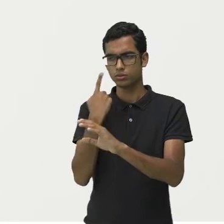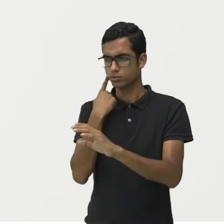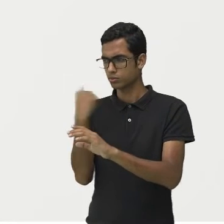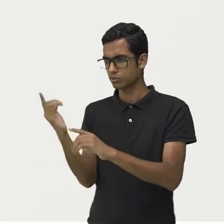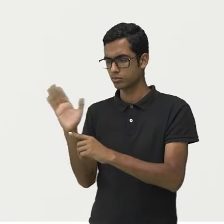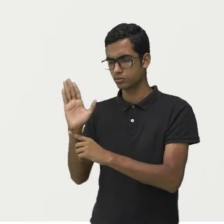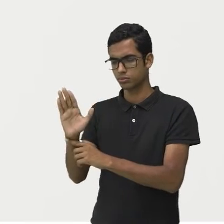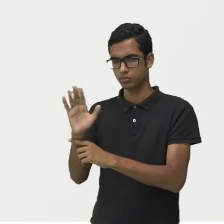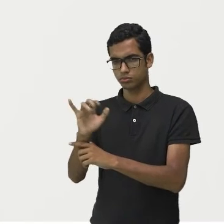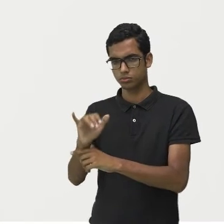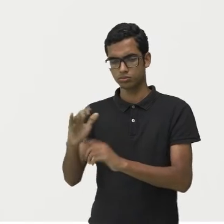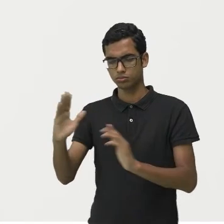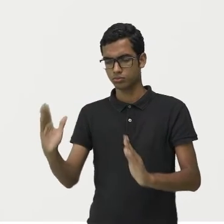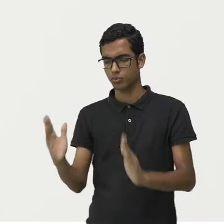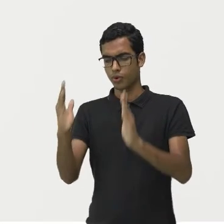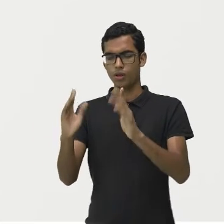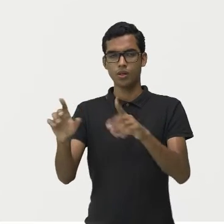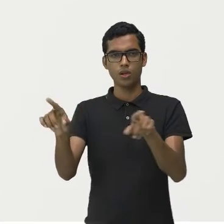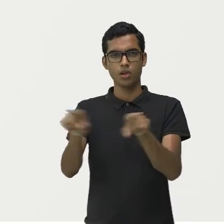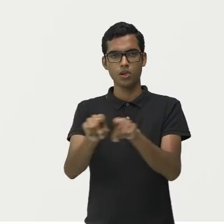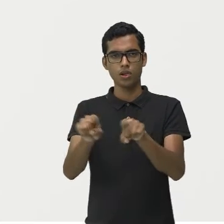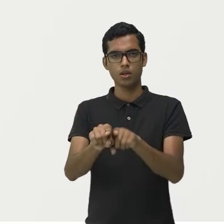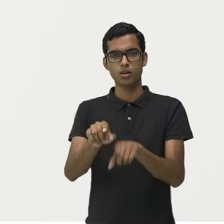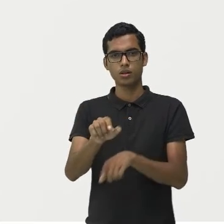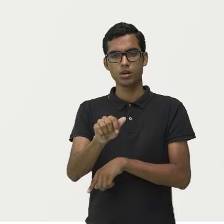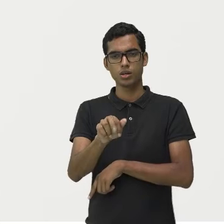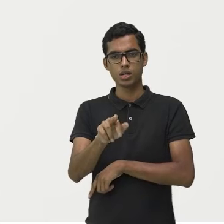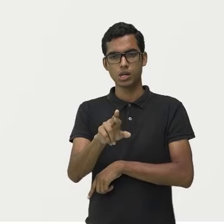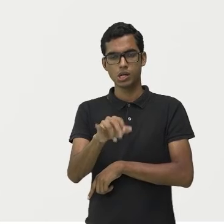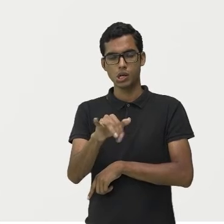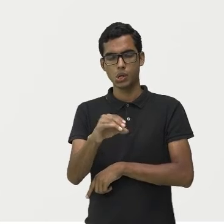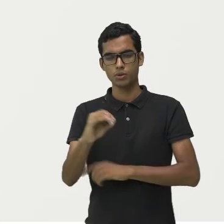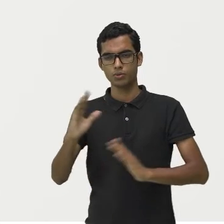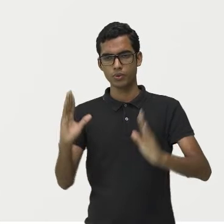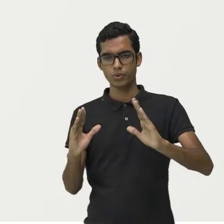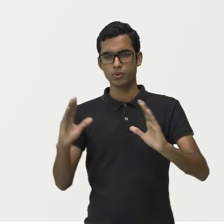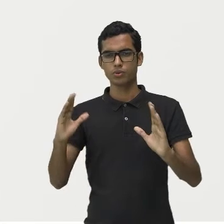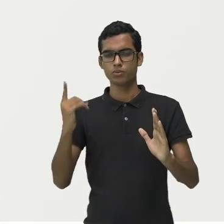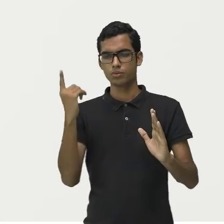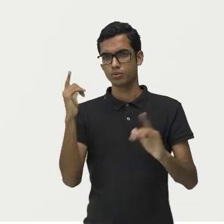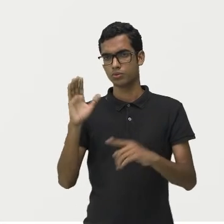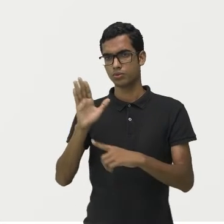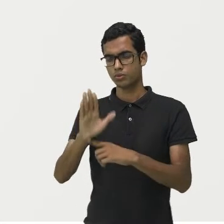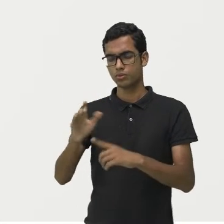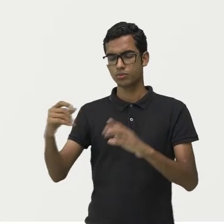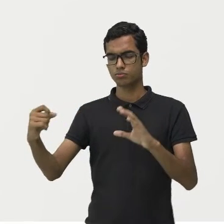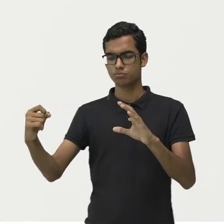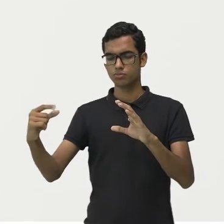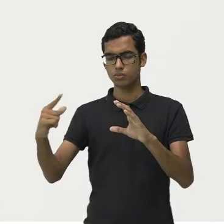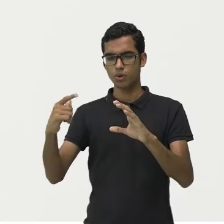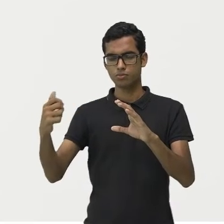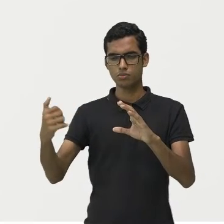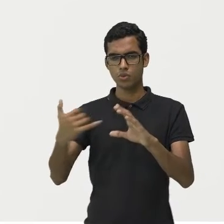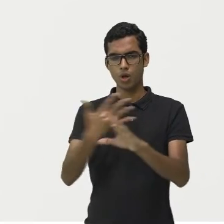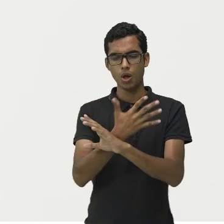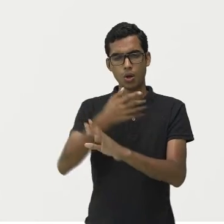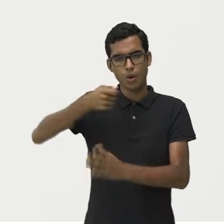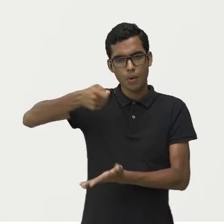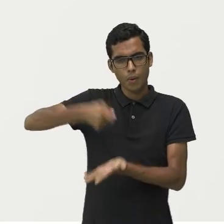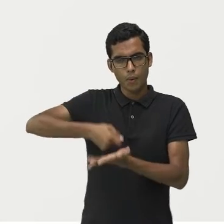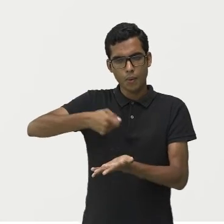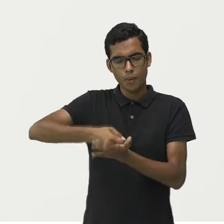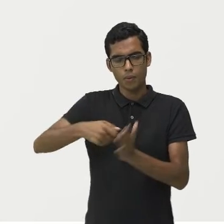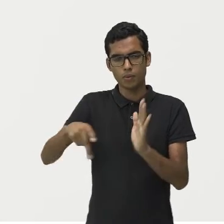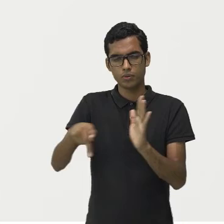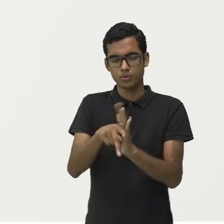no espelho, e ele é paralelo ao eixo principal, ele reflete passando obrigatoriamente